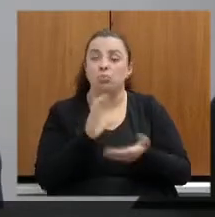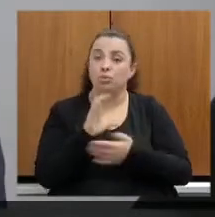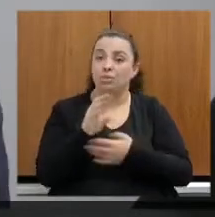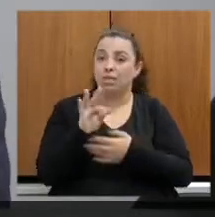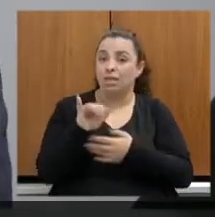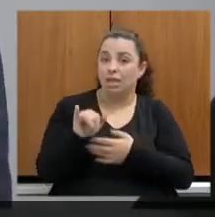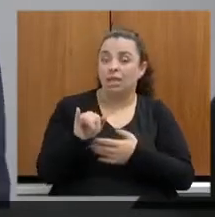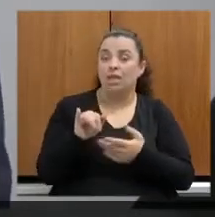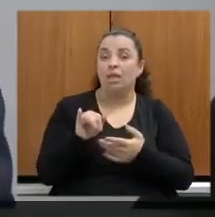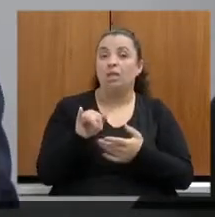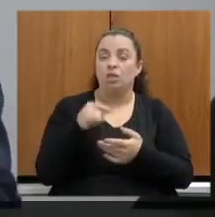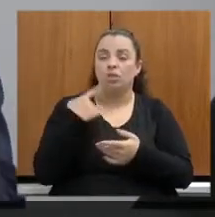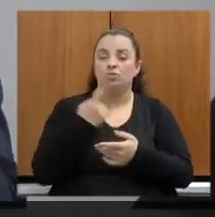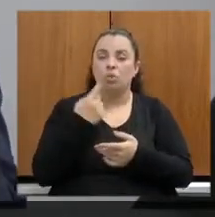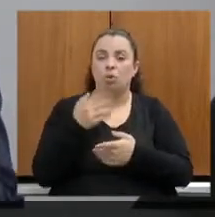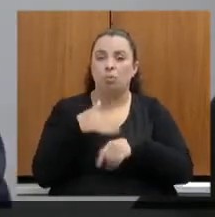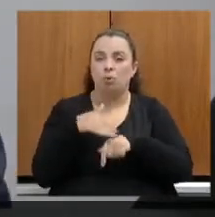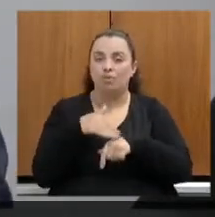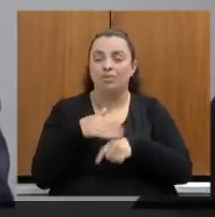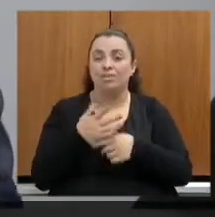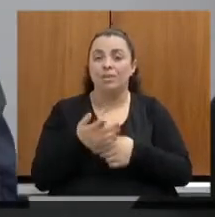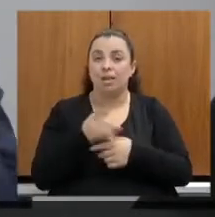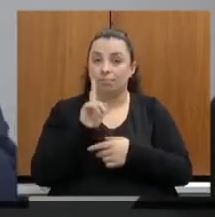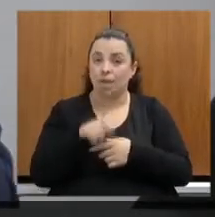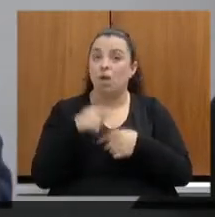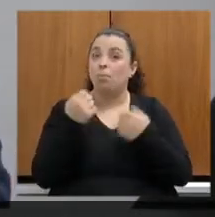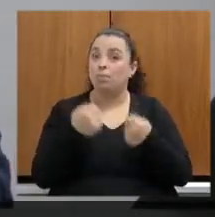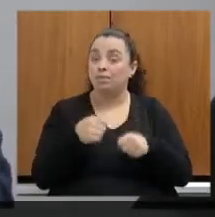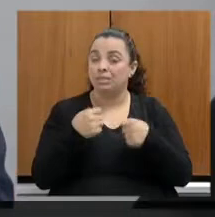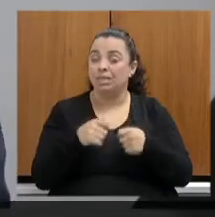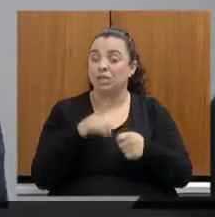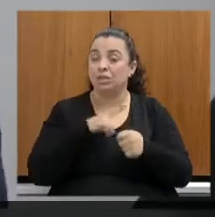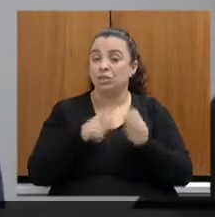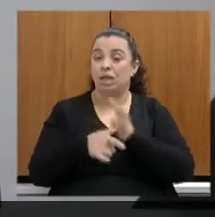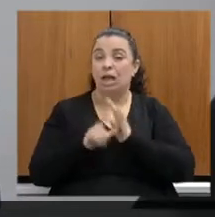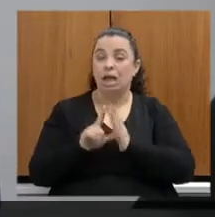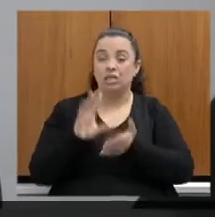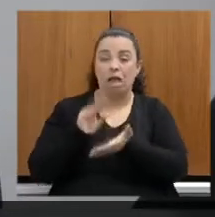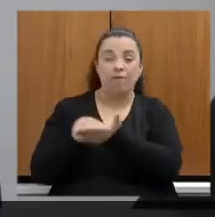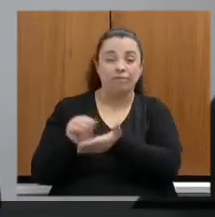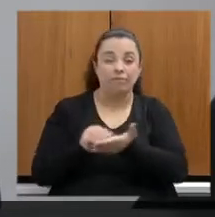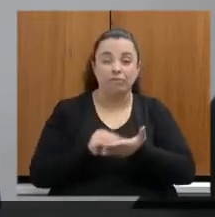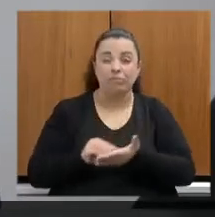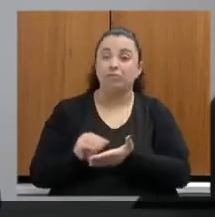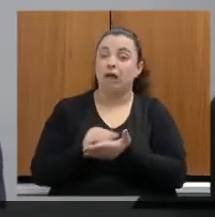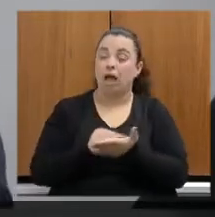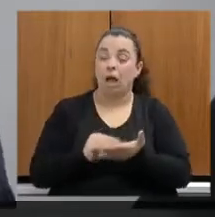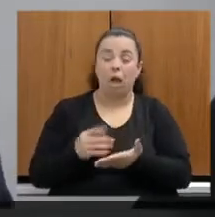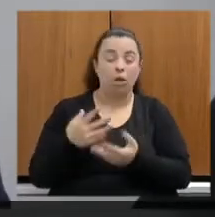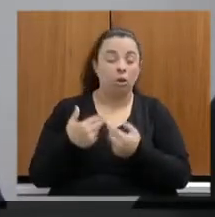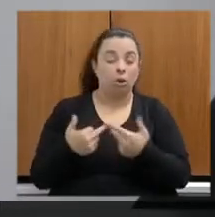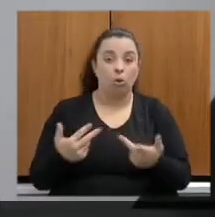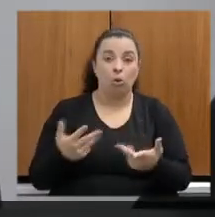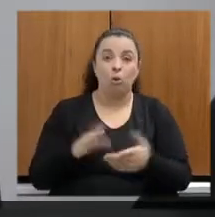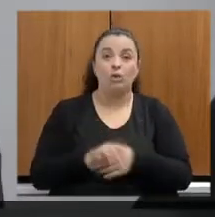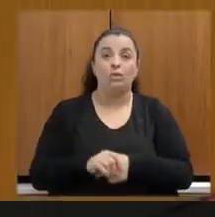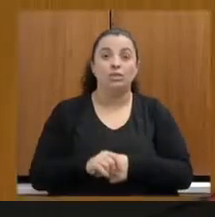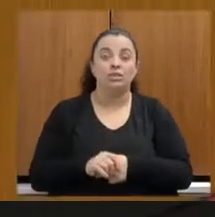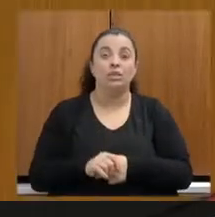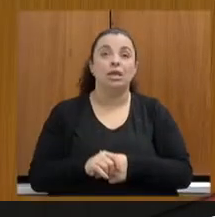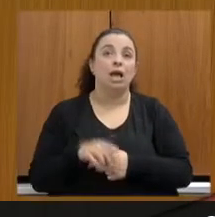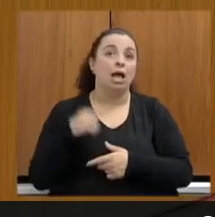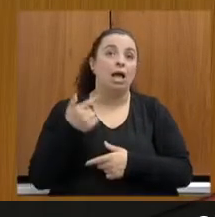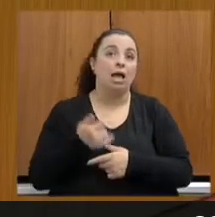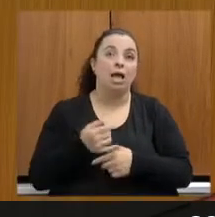E como foi dito aqui a uma necessidade nós temos vazios muito grande e não ia e a capital e